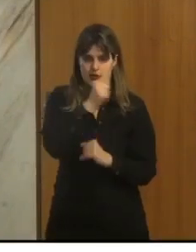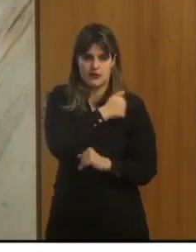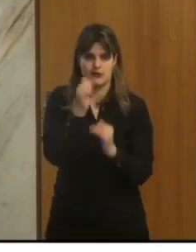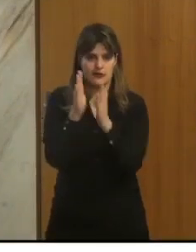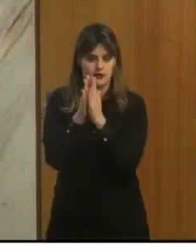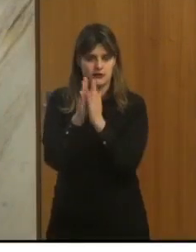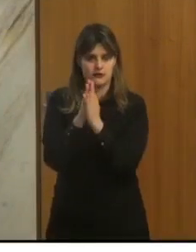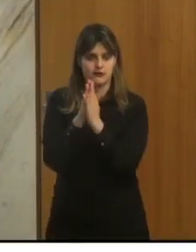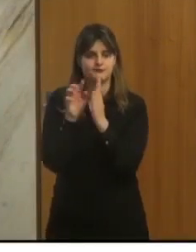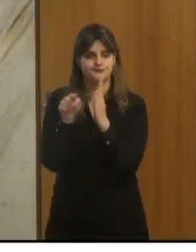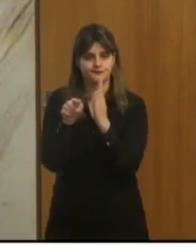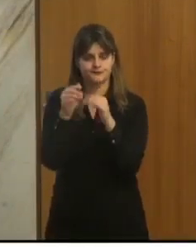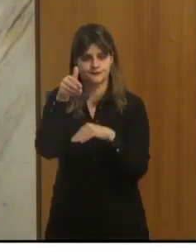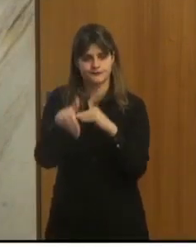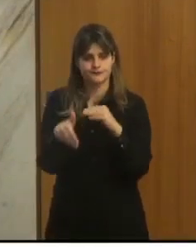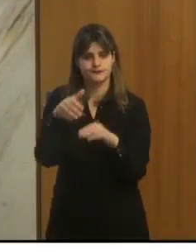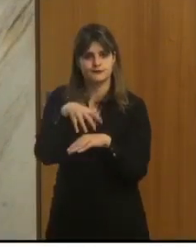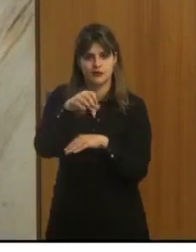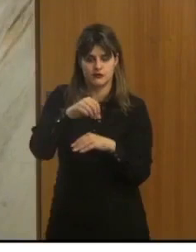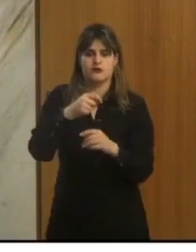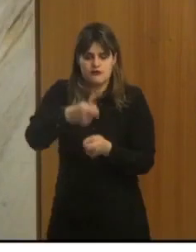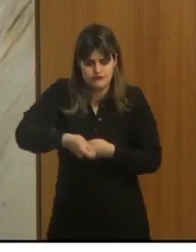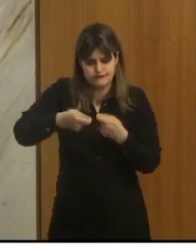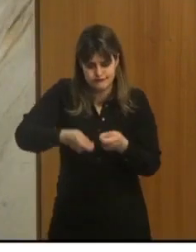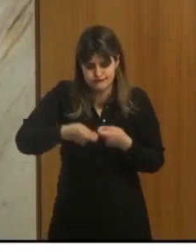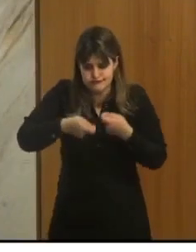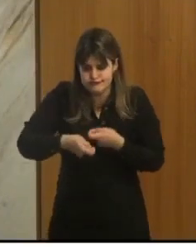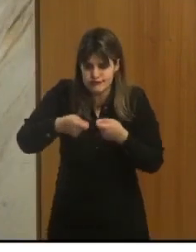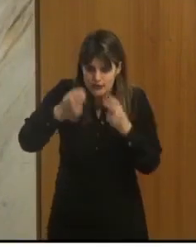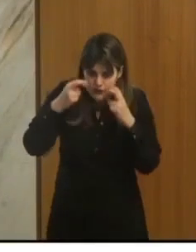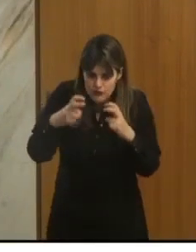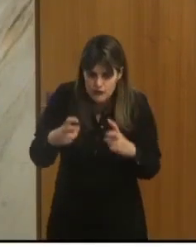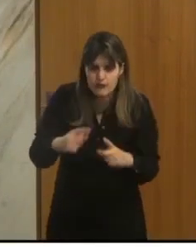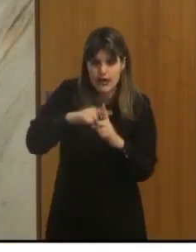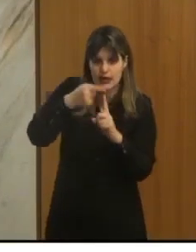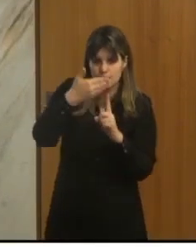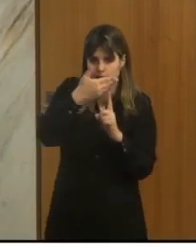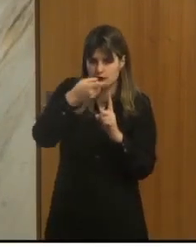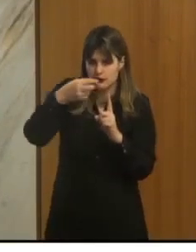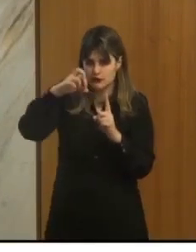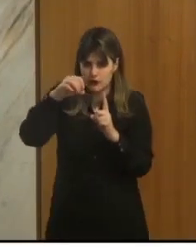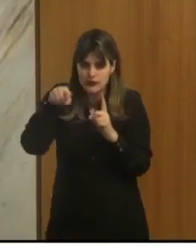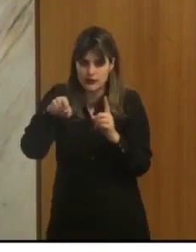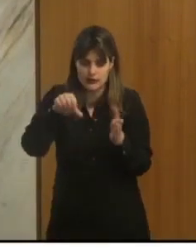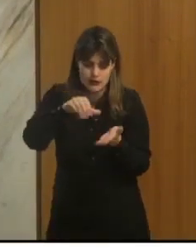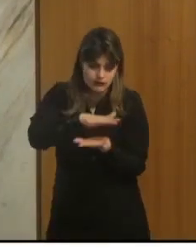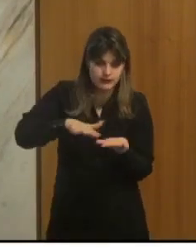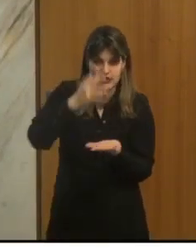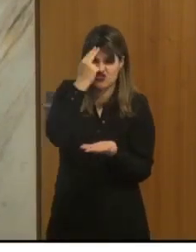foi resultado das escavações arqueológicas que existiram em meados dos anos 80, no adro do Castelo de Sor,